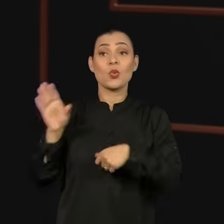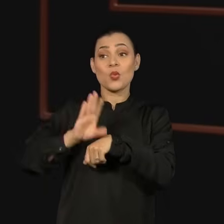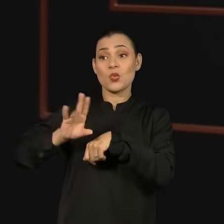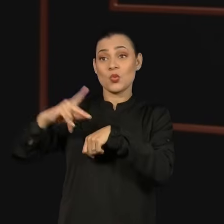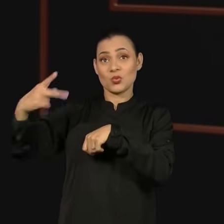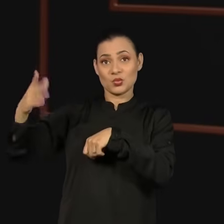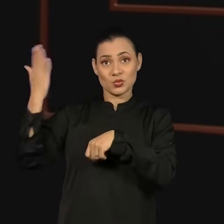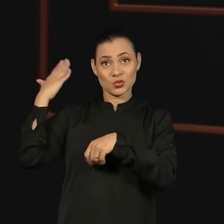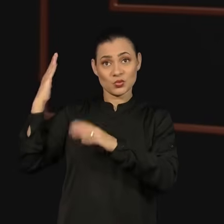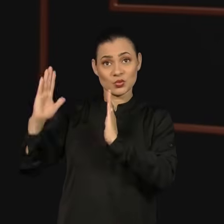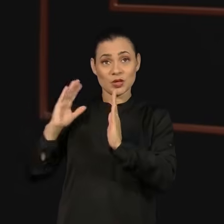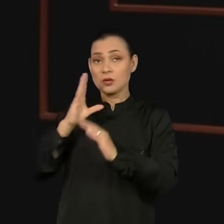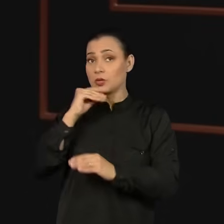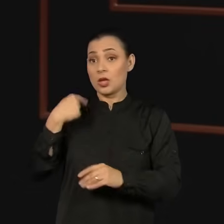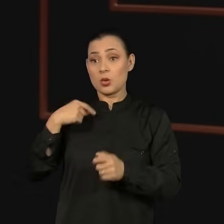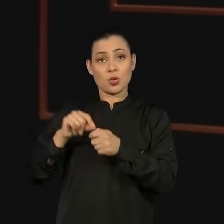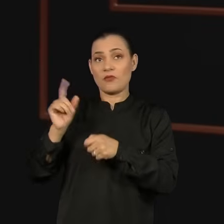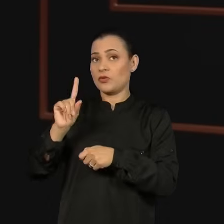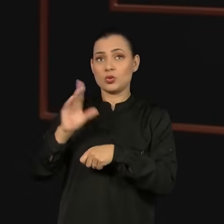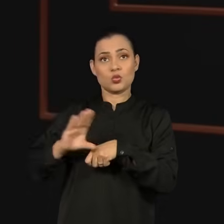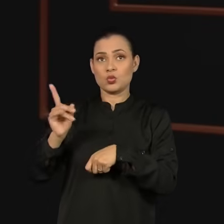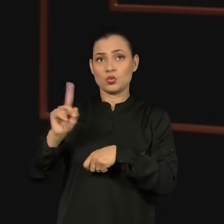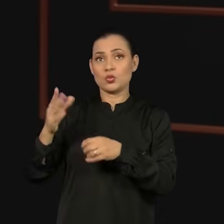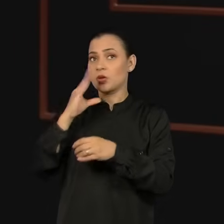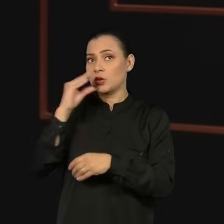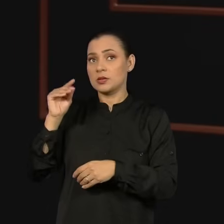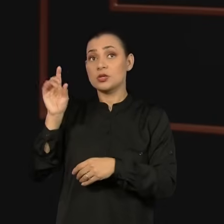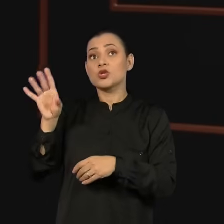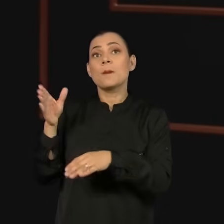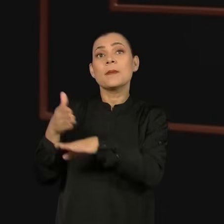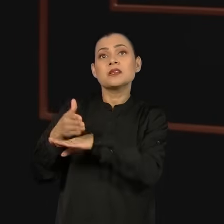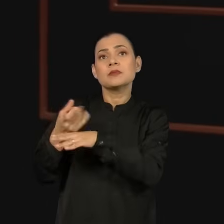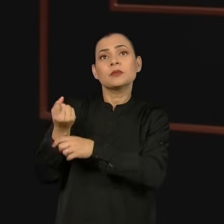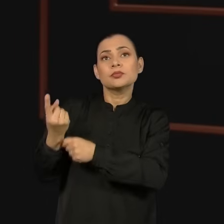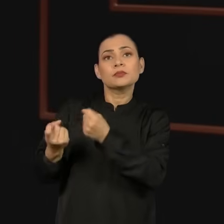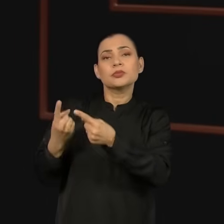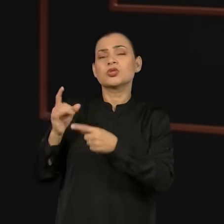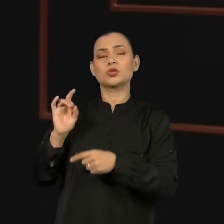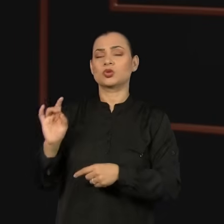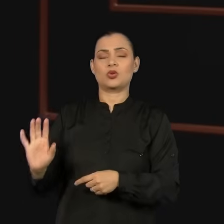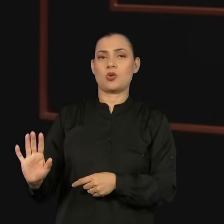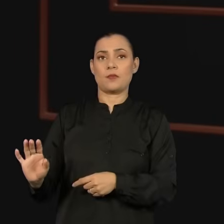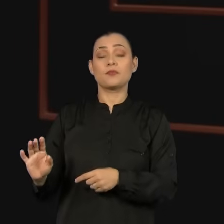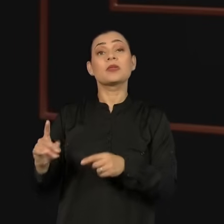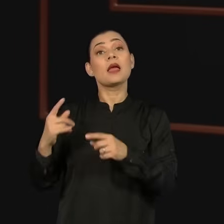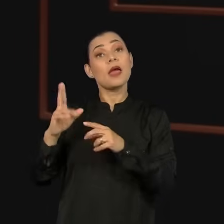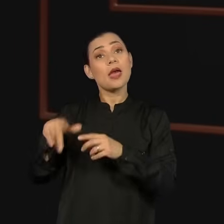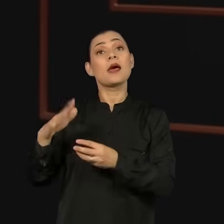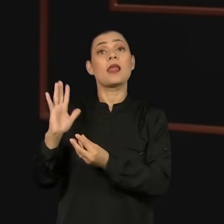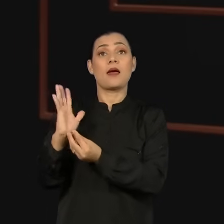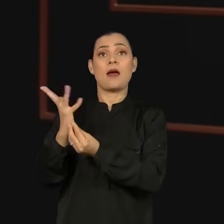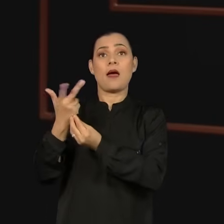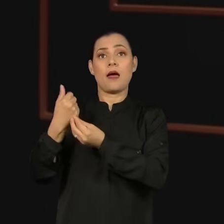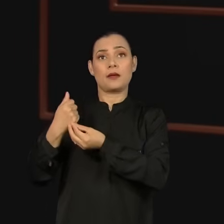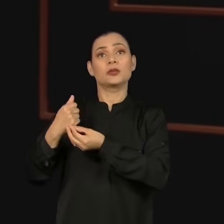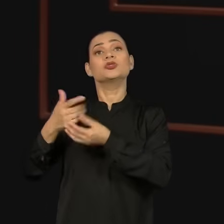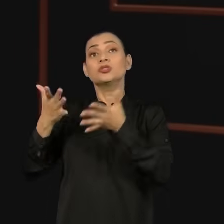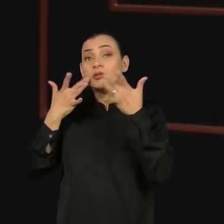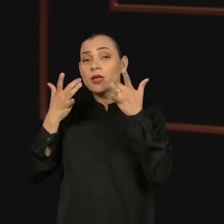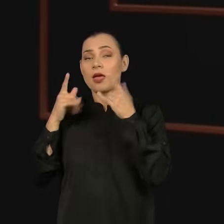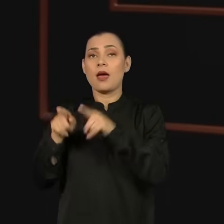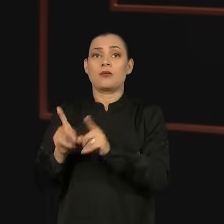eles fizeram de adolescente, que eu não fiz, eu só participei um pouco dessa parte, era de artes plásticas e teatro também,